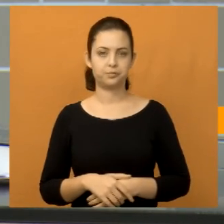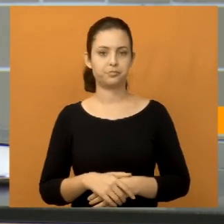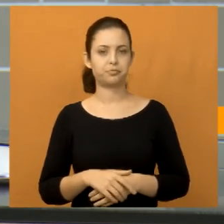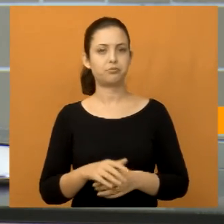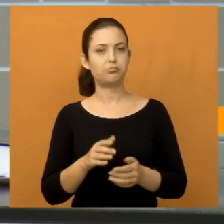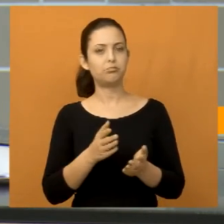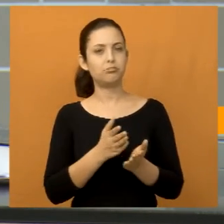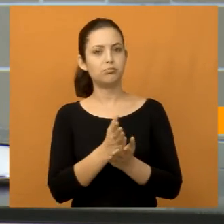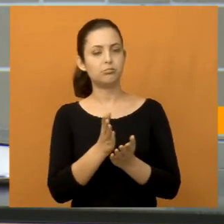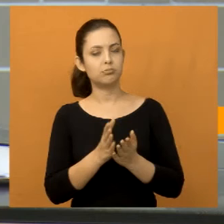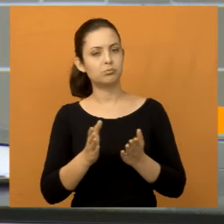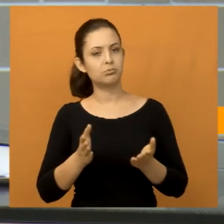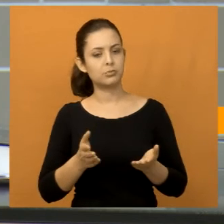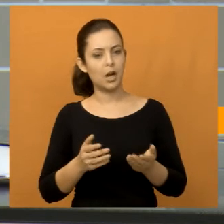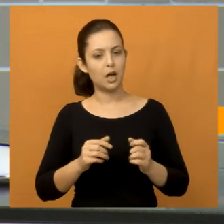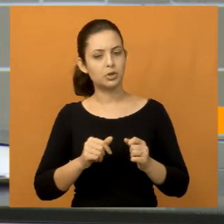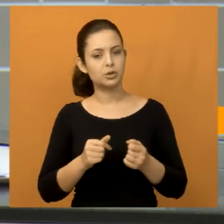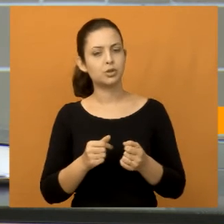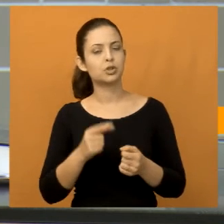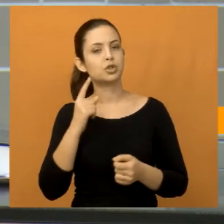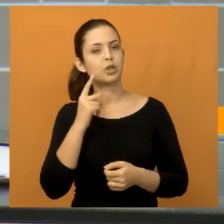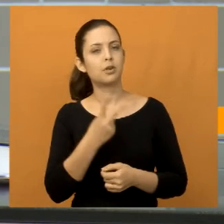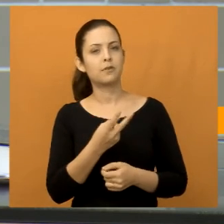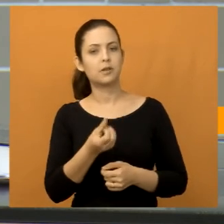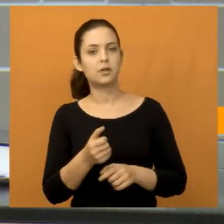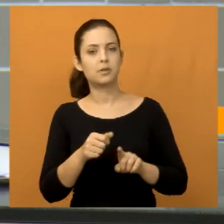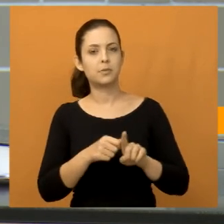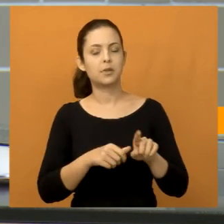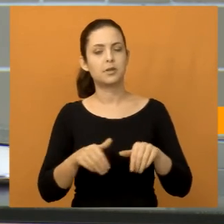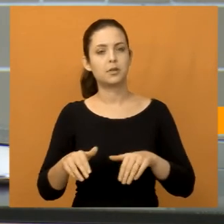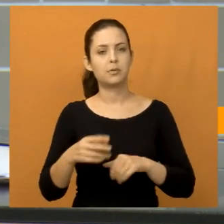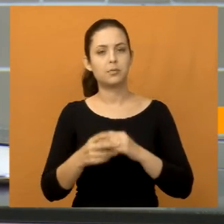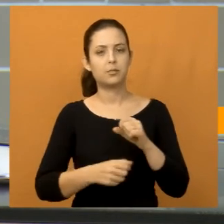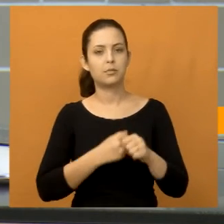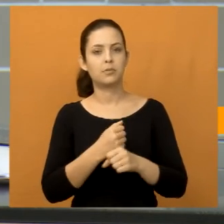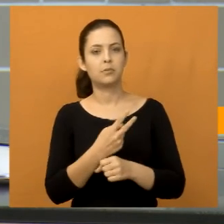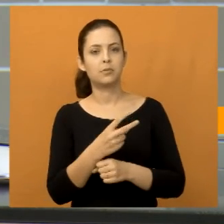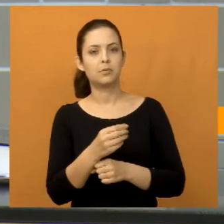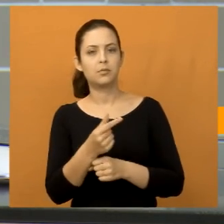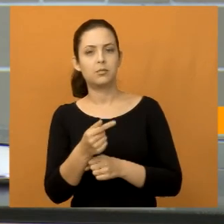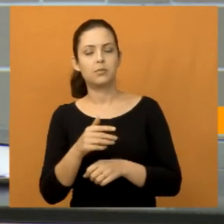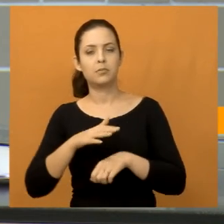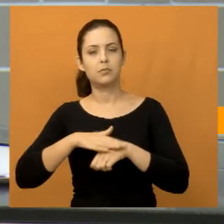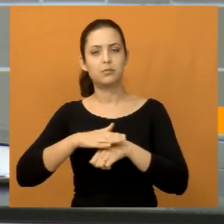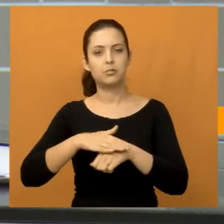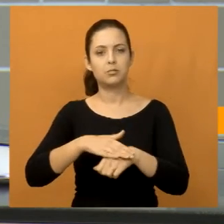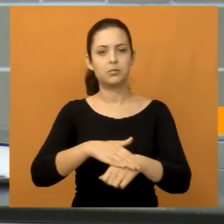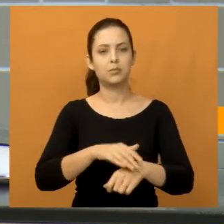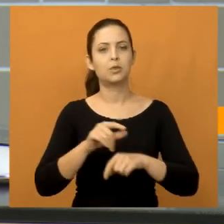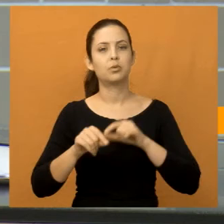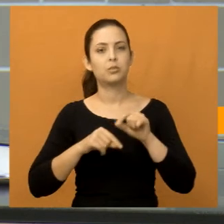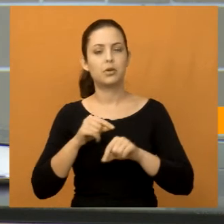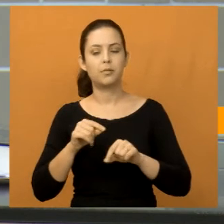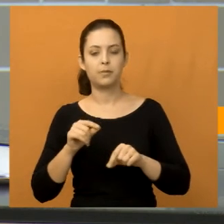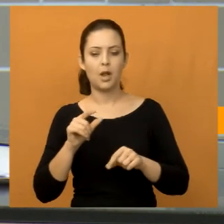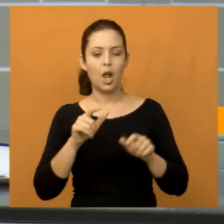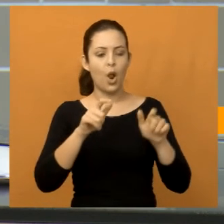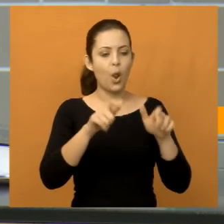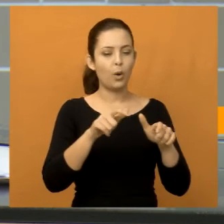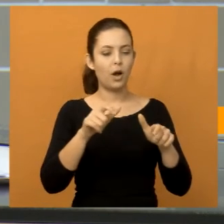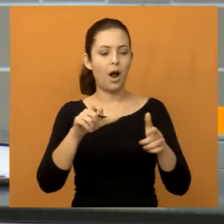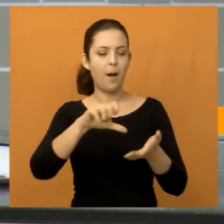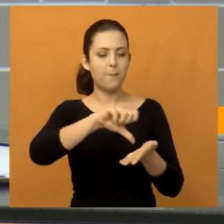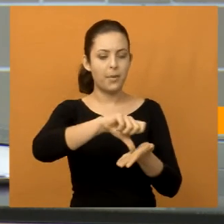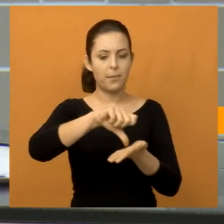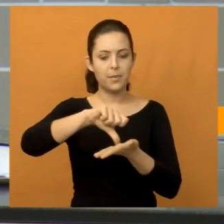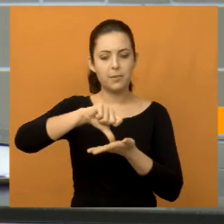Diligências. No dia 26 de setembro de 2017, a CPI realizou diligências in loco a fim